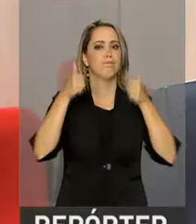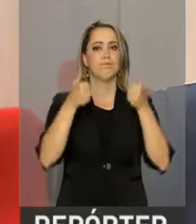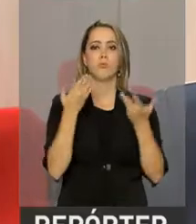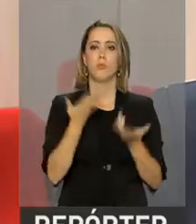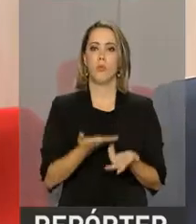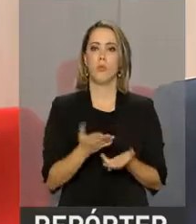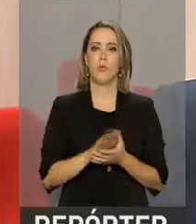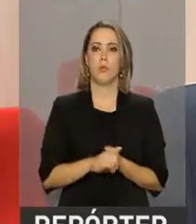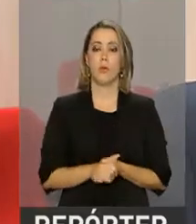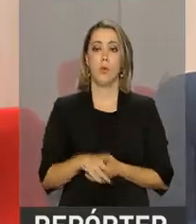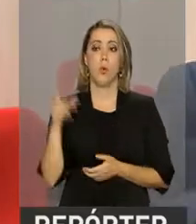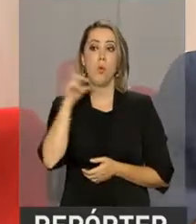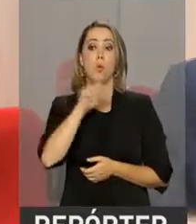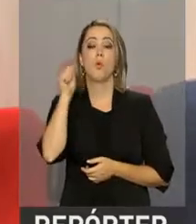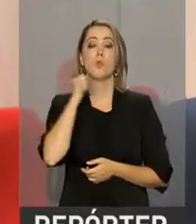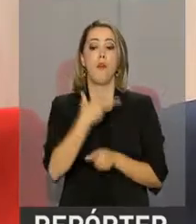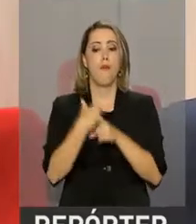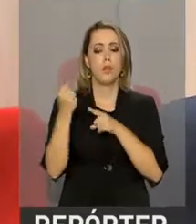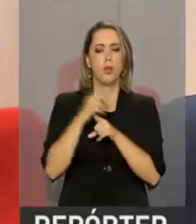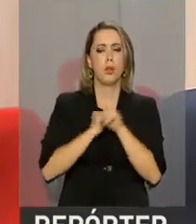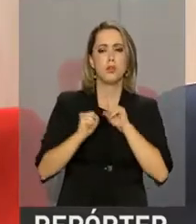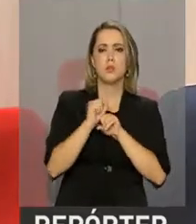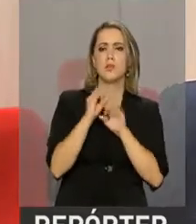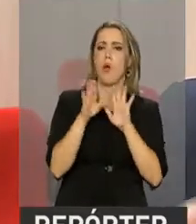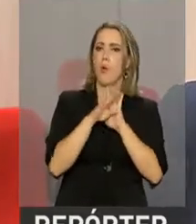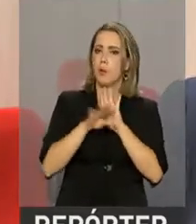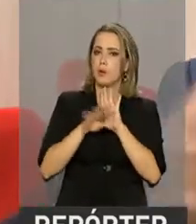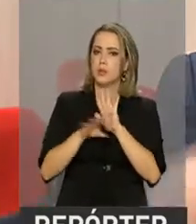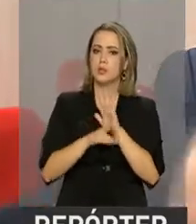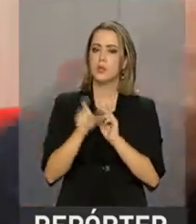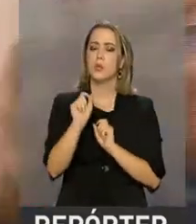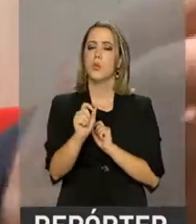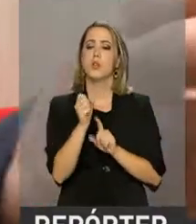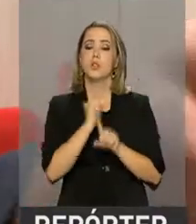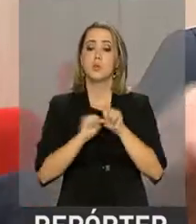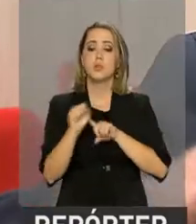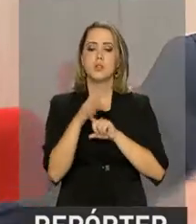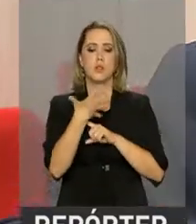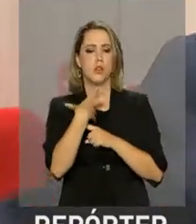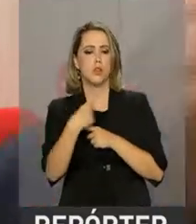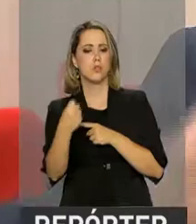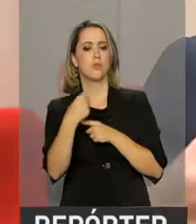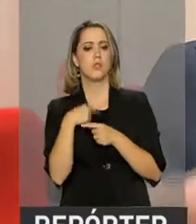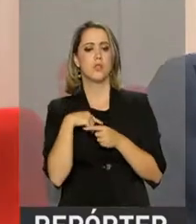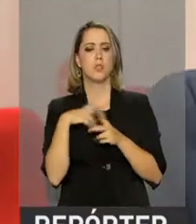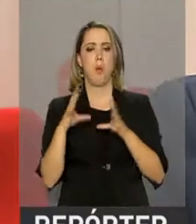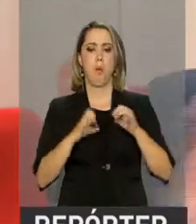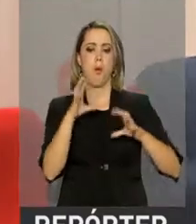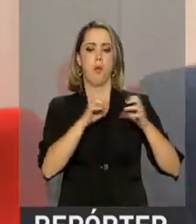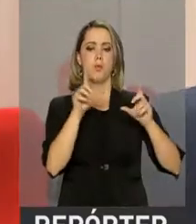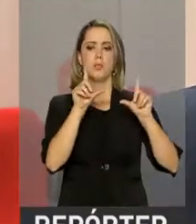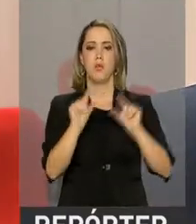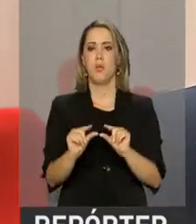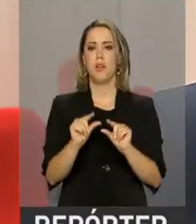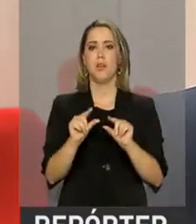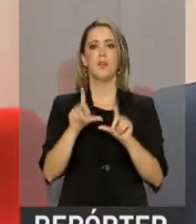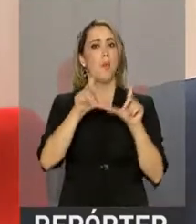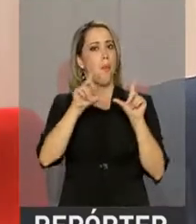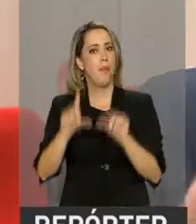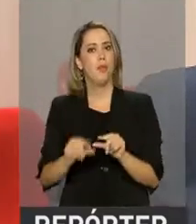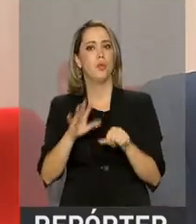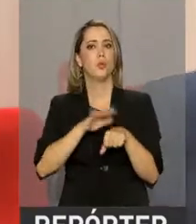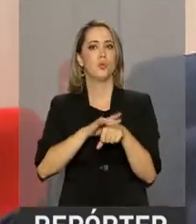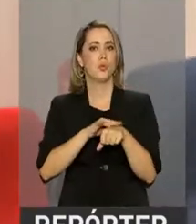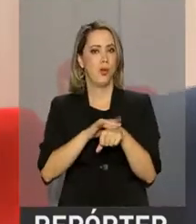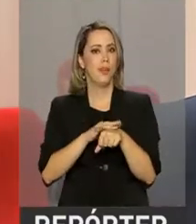ganho social quando você faz o programa vez o quanto a sociedade ganha 16 e poluir menos só têm menos doenças o que